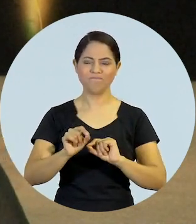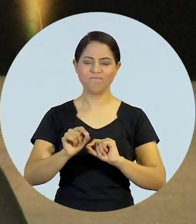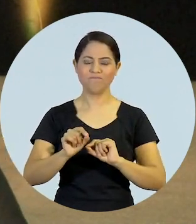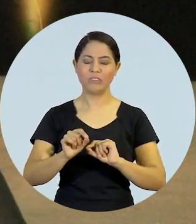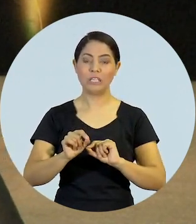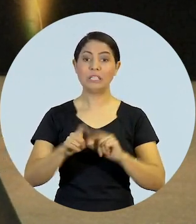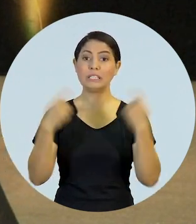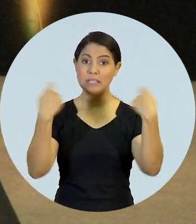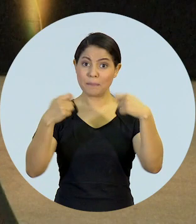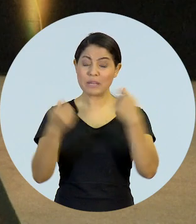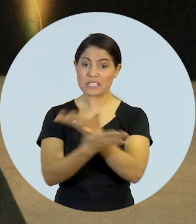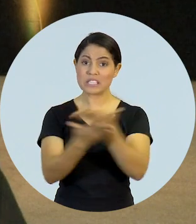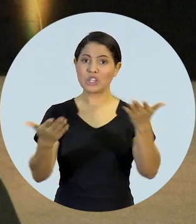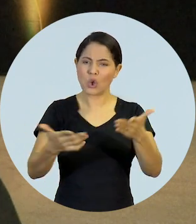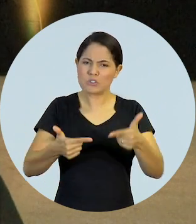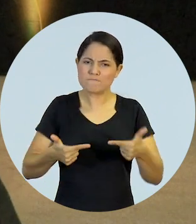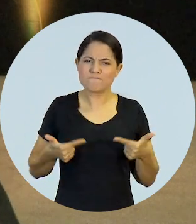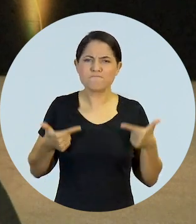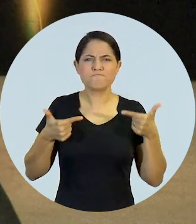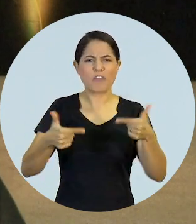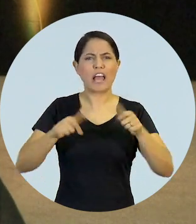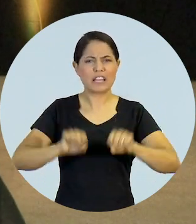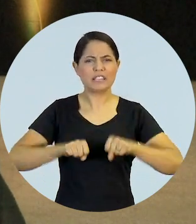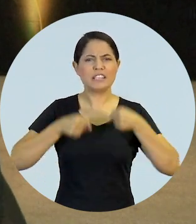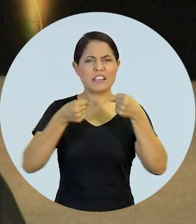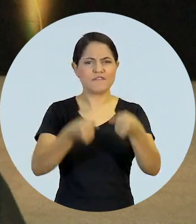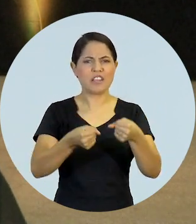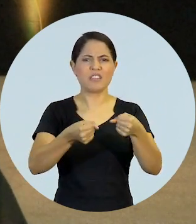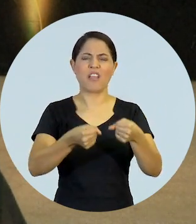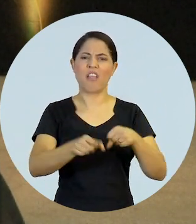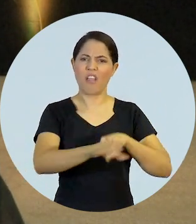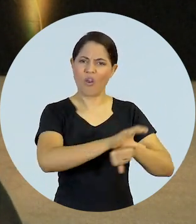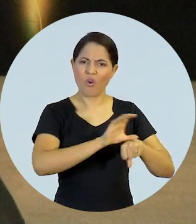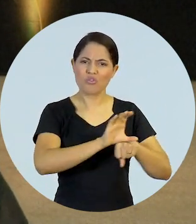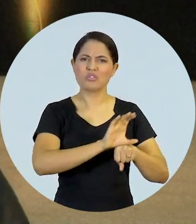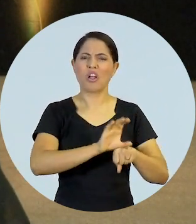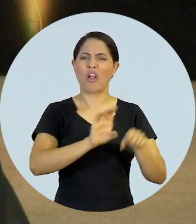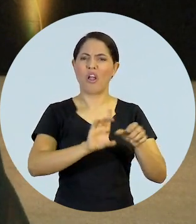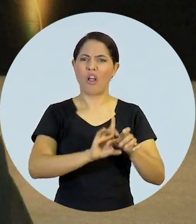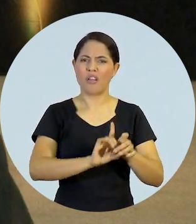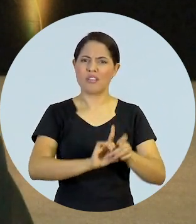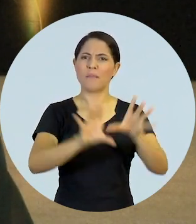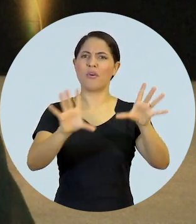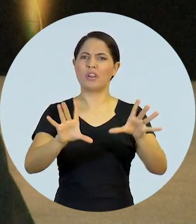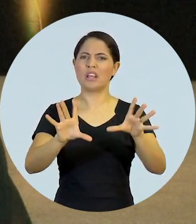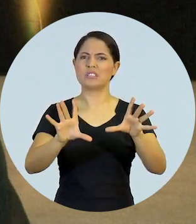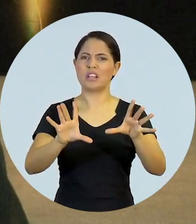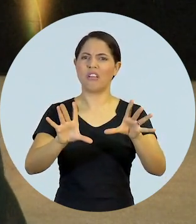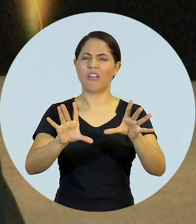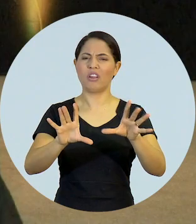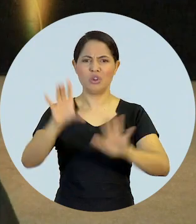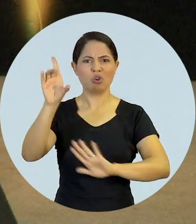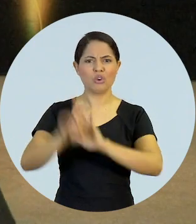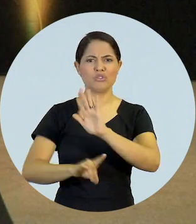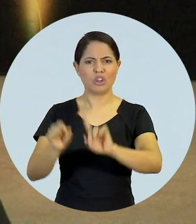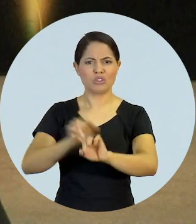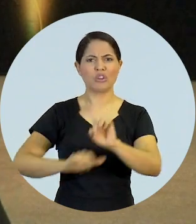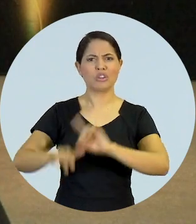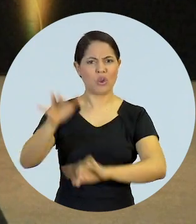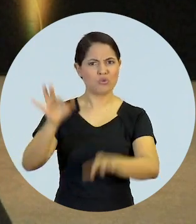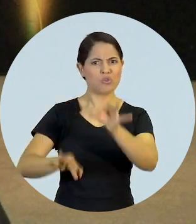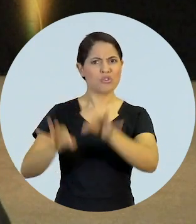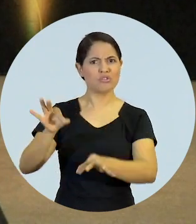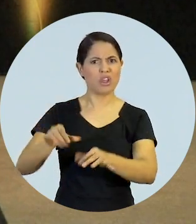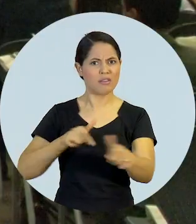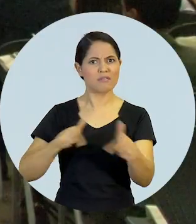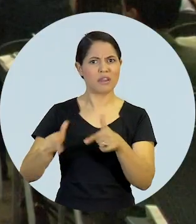momento que exige a defesa da democracia, a defesa do direito social, a defesa da